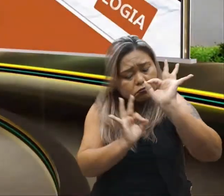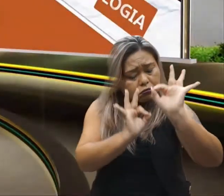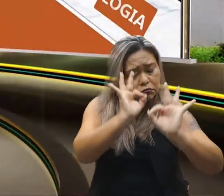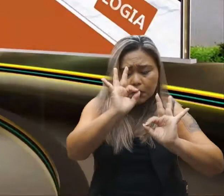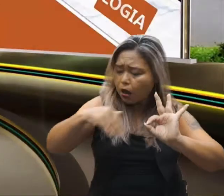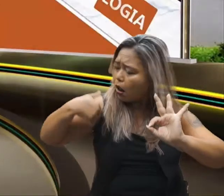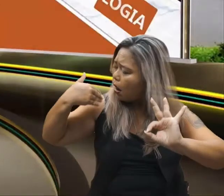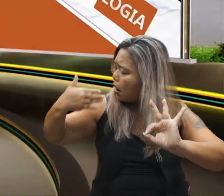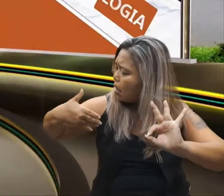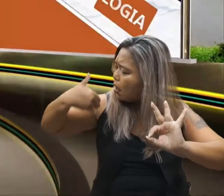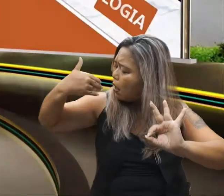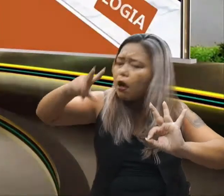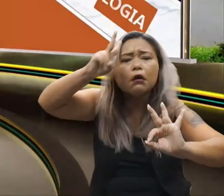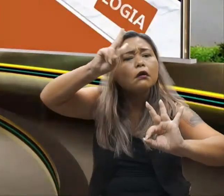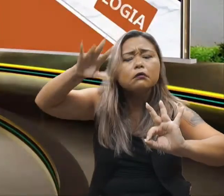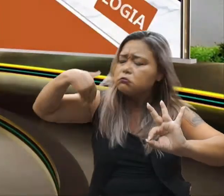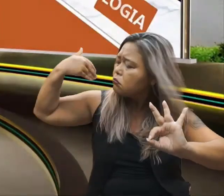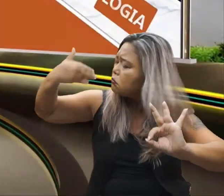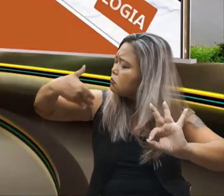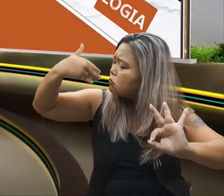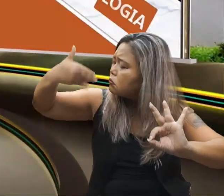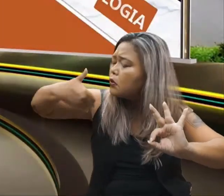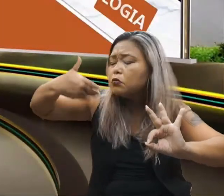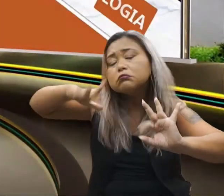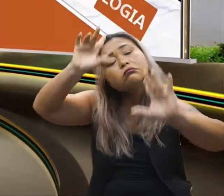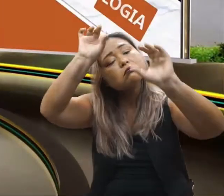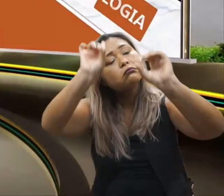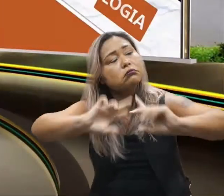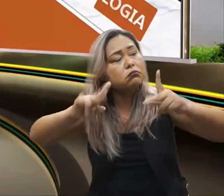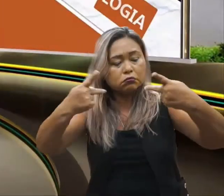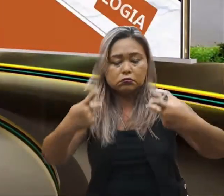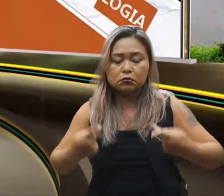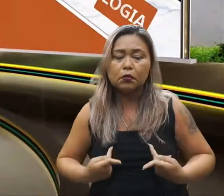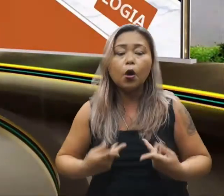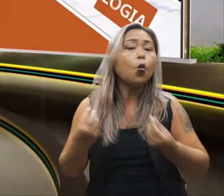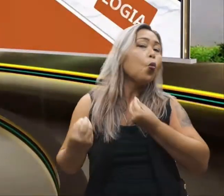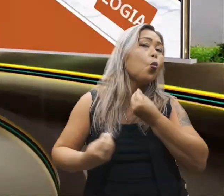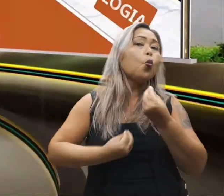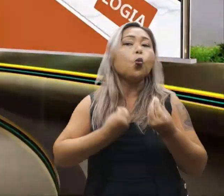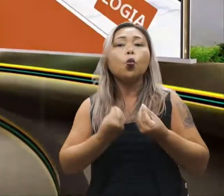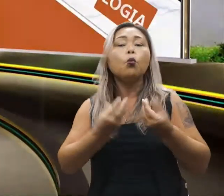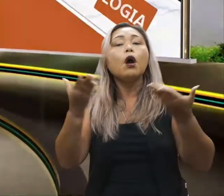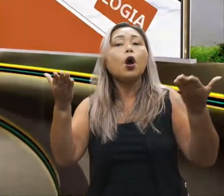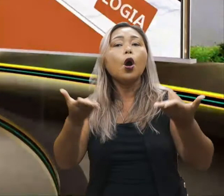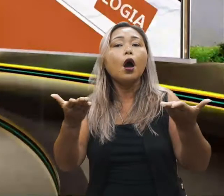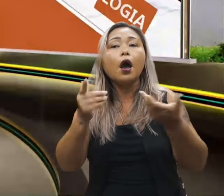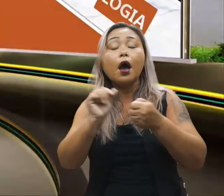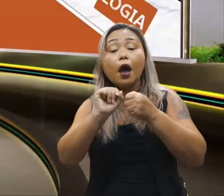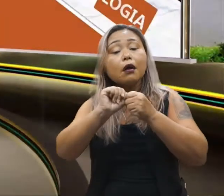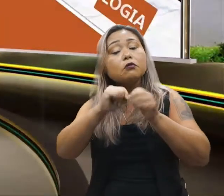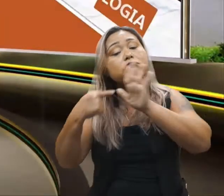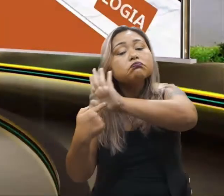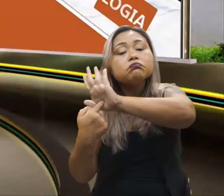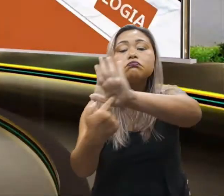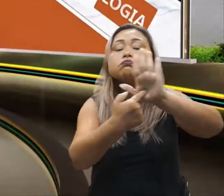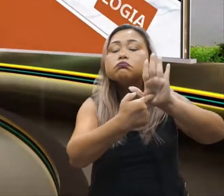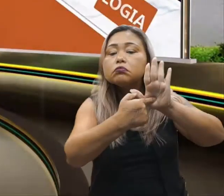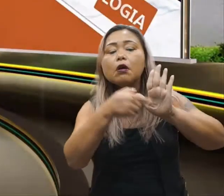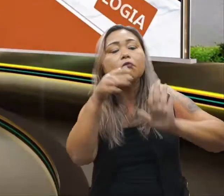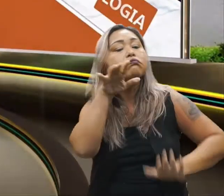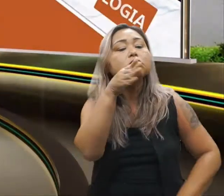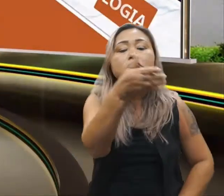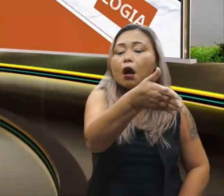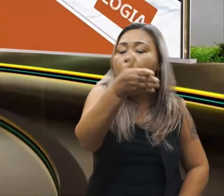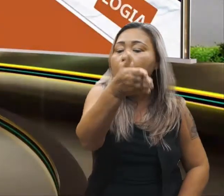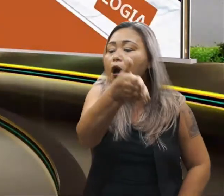longo da história os direitos humanos. E como isso hoje se expressa em diversas questões que